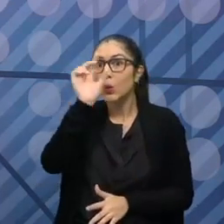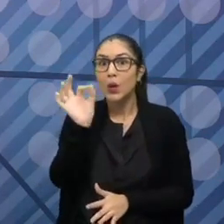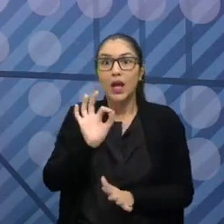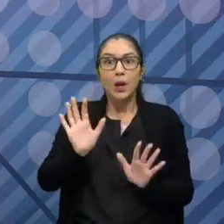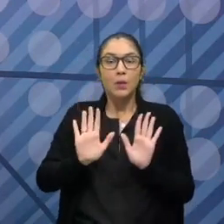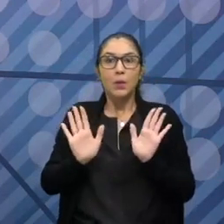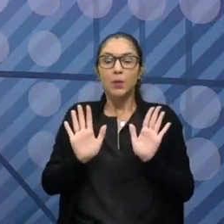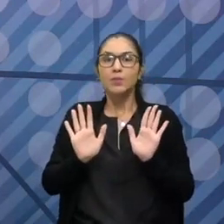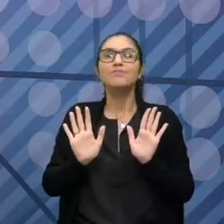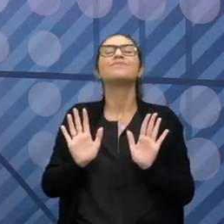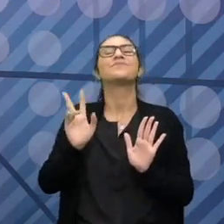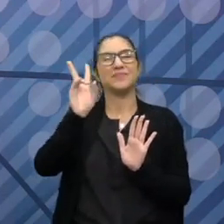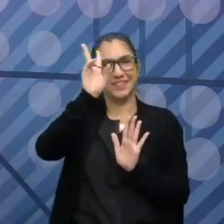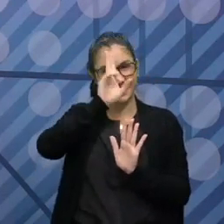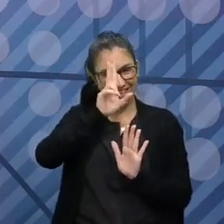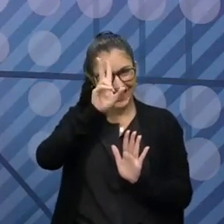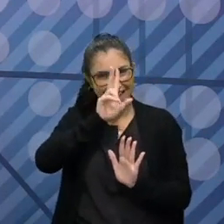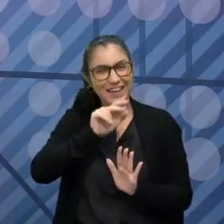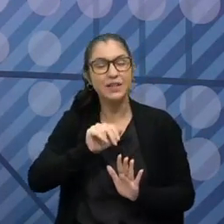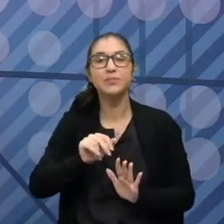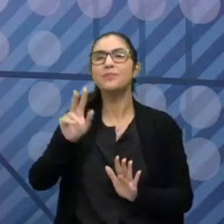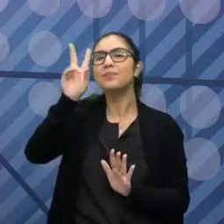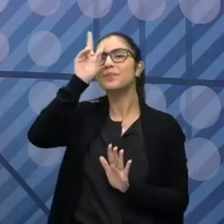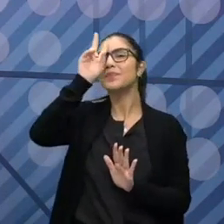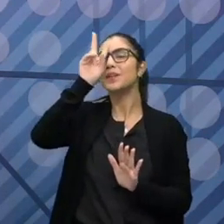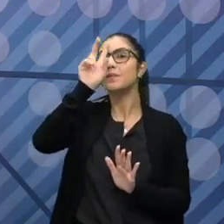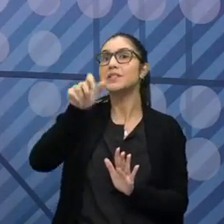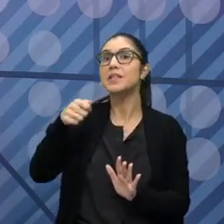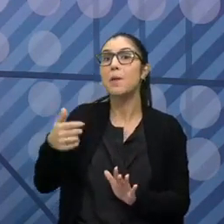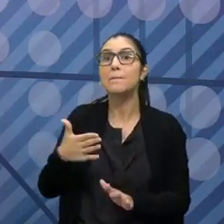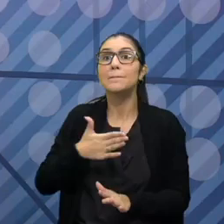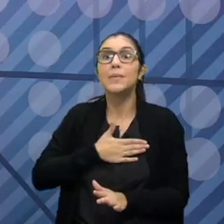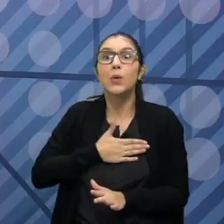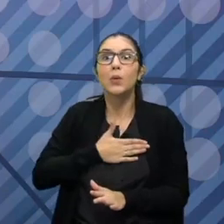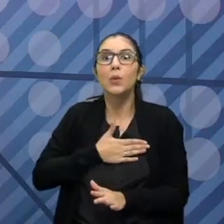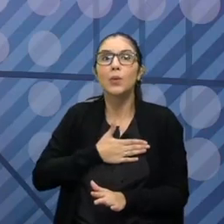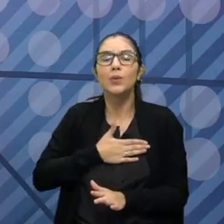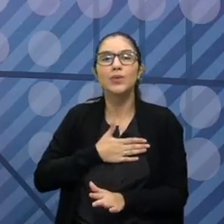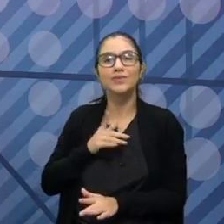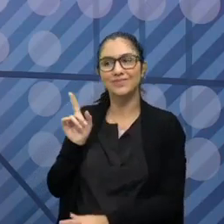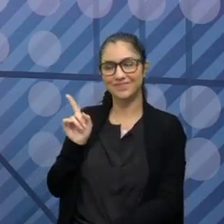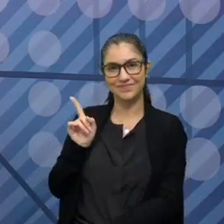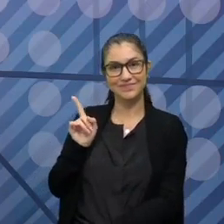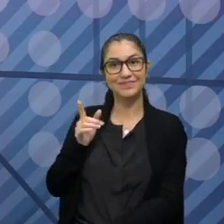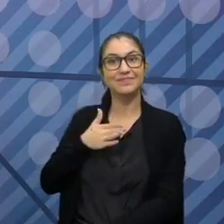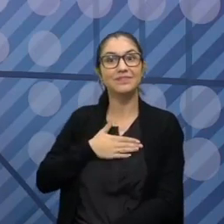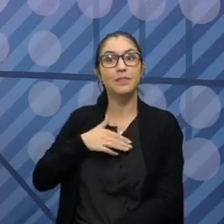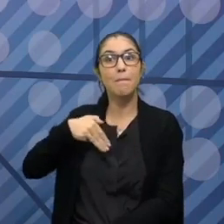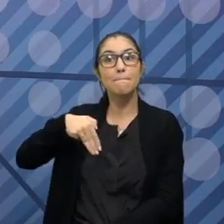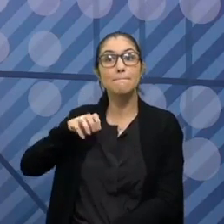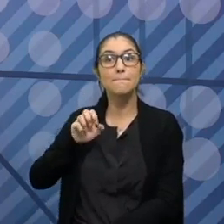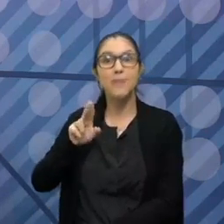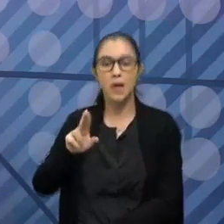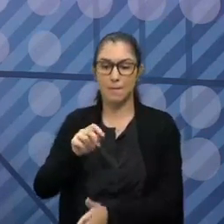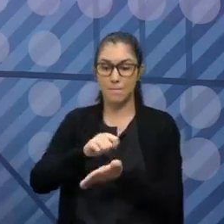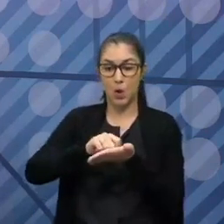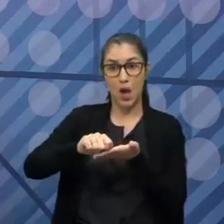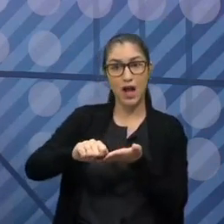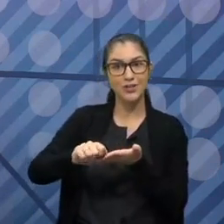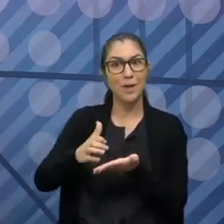nada. Calma, lembra assim. Lembra como a gente fazia o sinal de meu ou minha? Aqui. Então, ó,